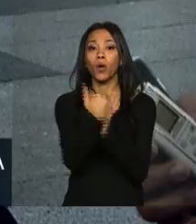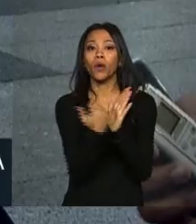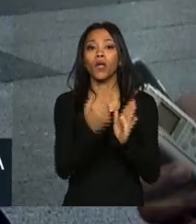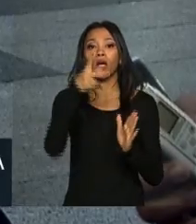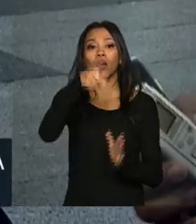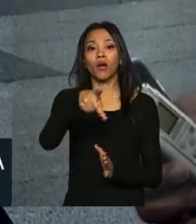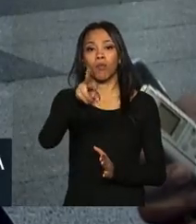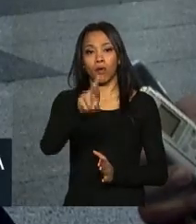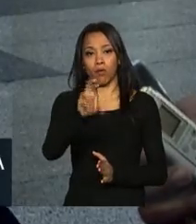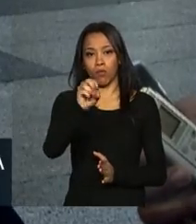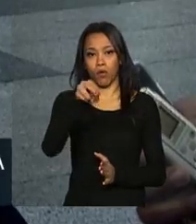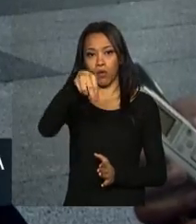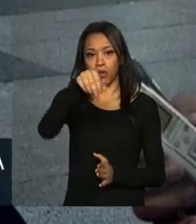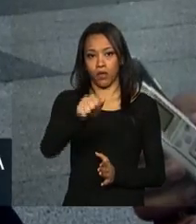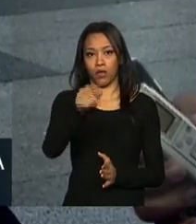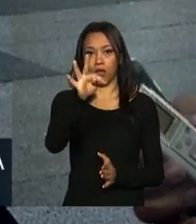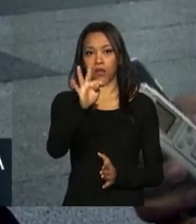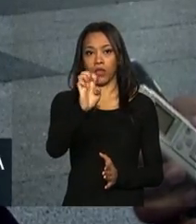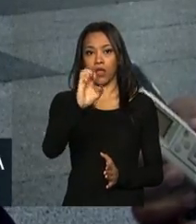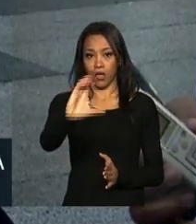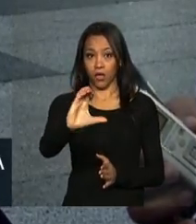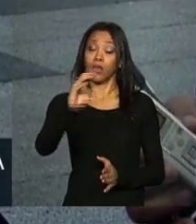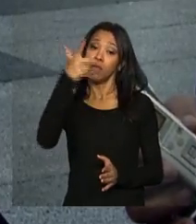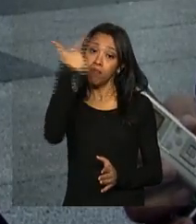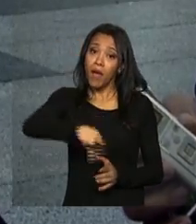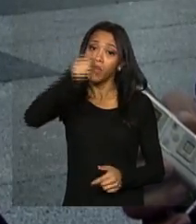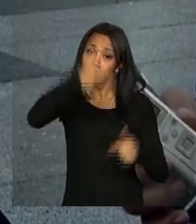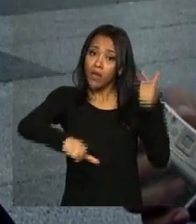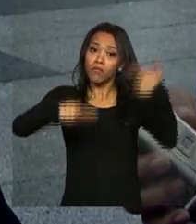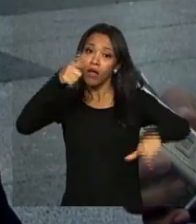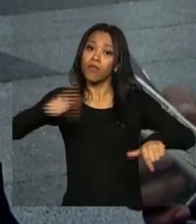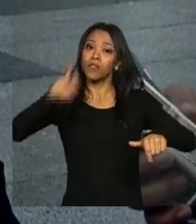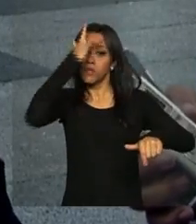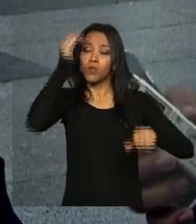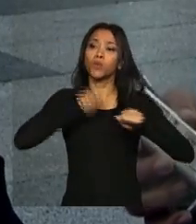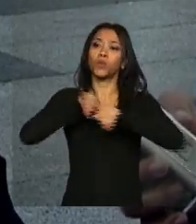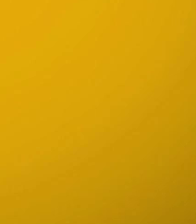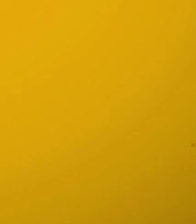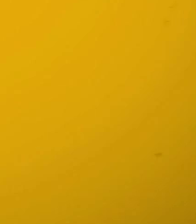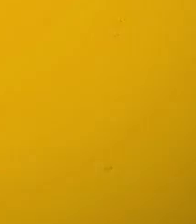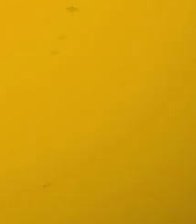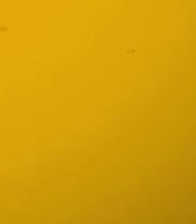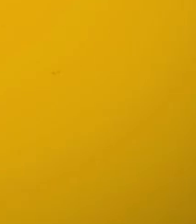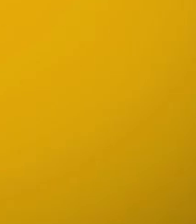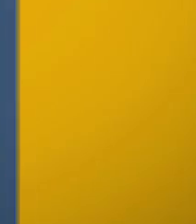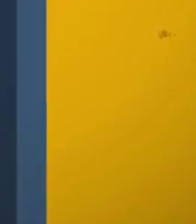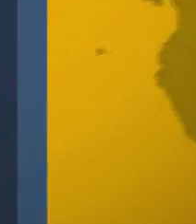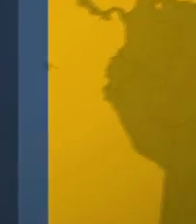na inclusão de mais e mais gente no ensino superior. É uma demanda que o Brasil tem que atender.